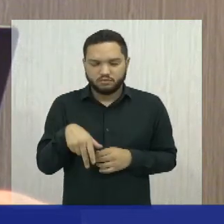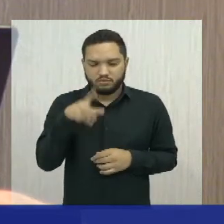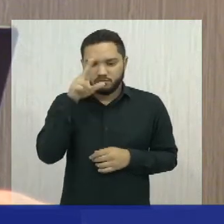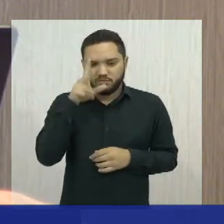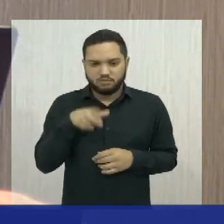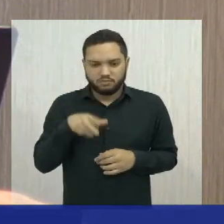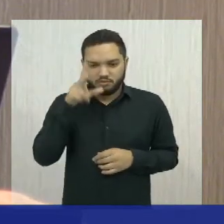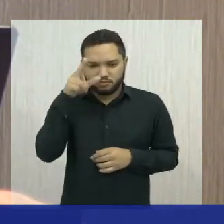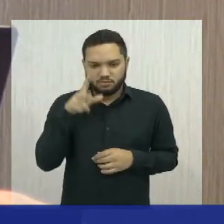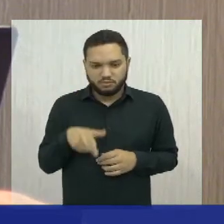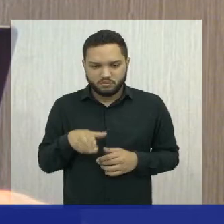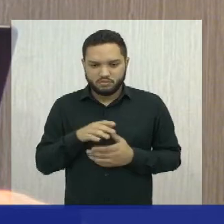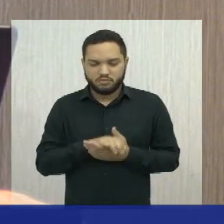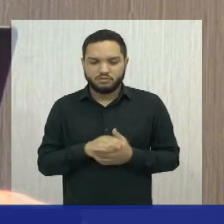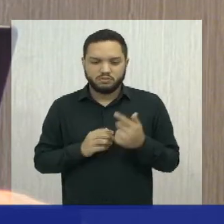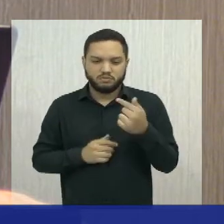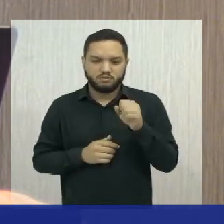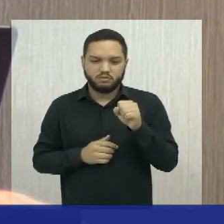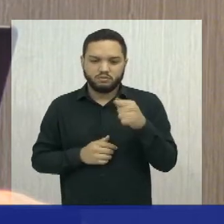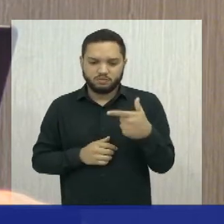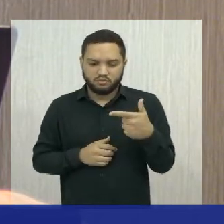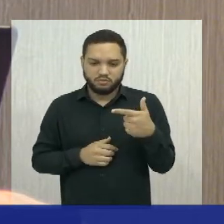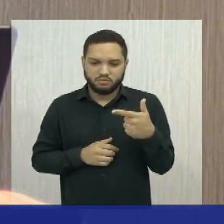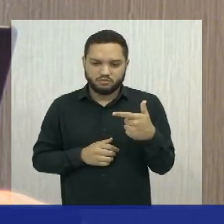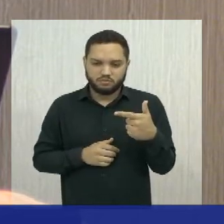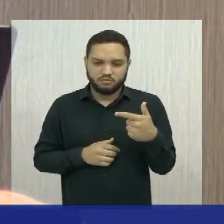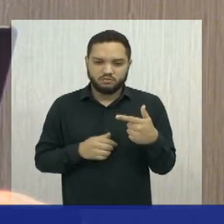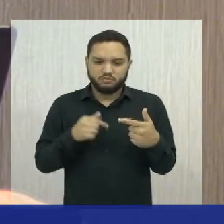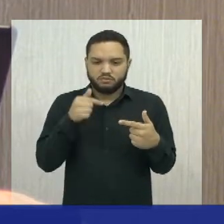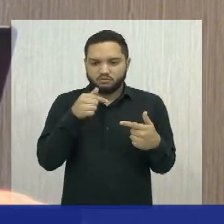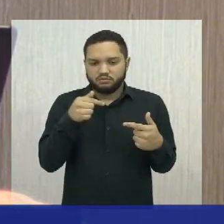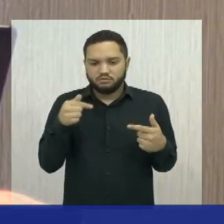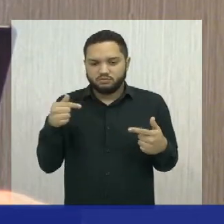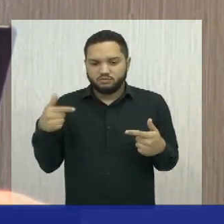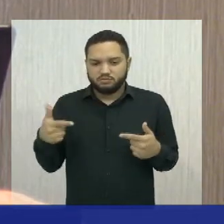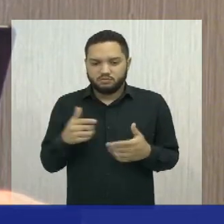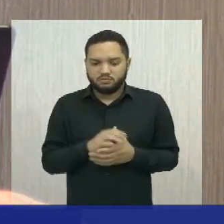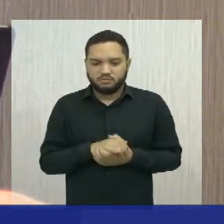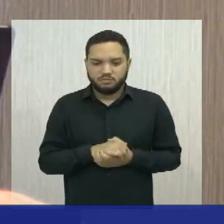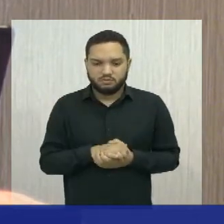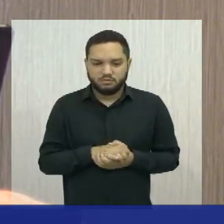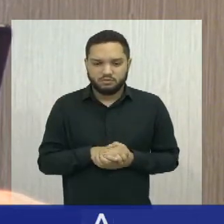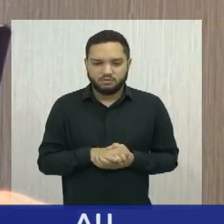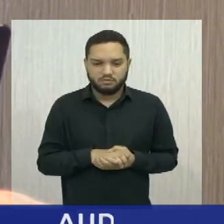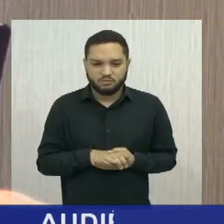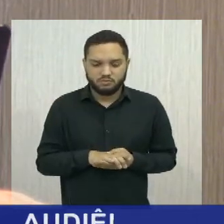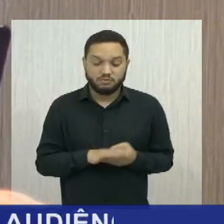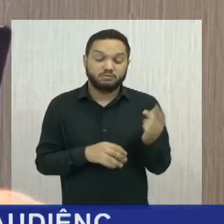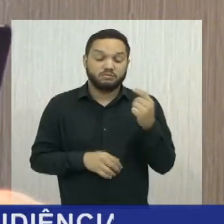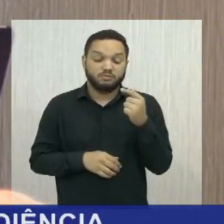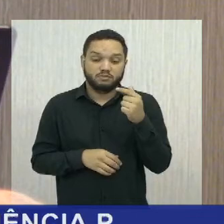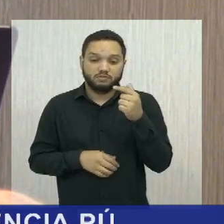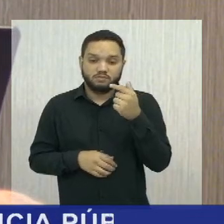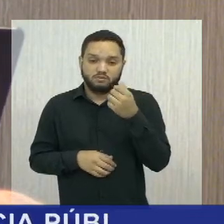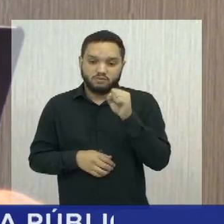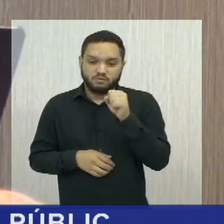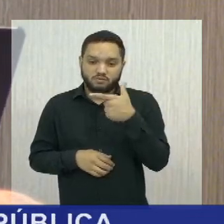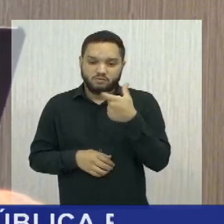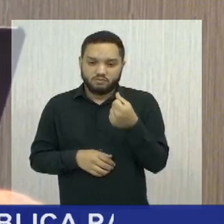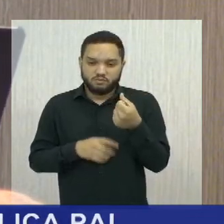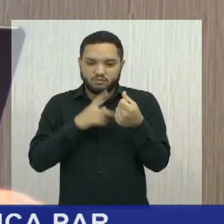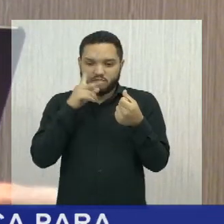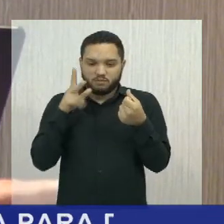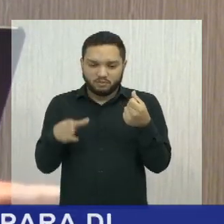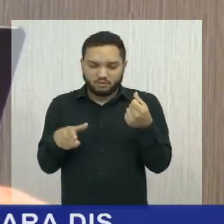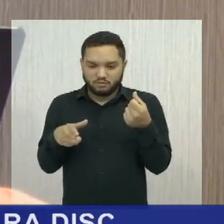A síntese é o 782, do 771 e do 772. O 826 é idêntico